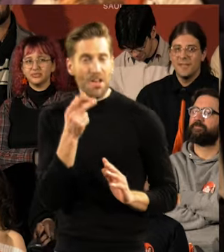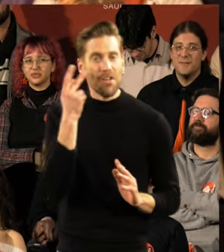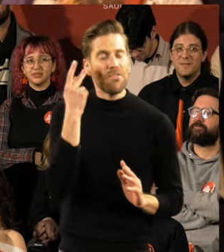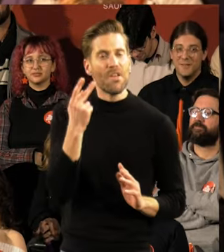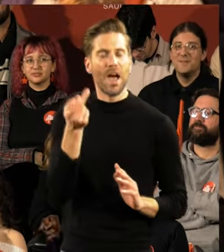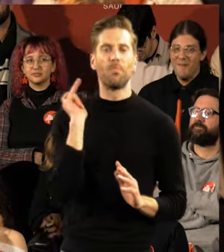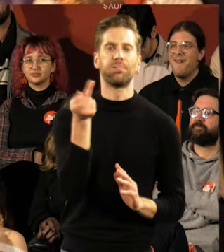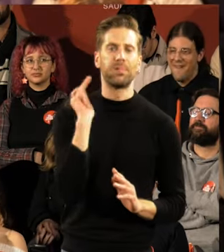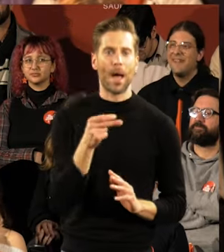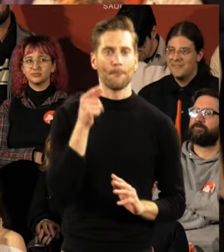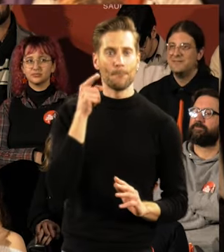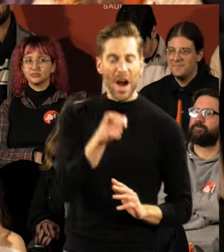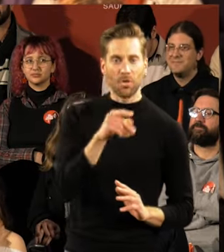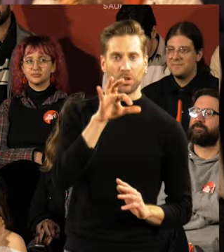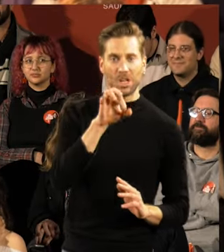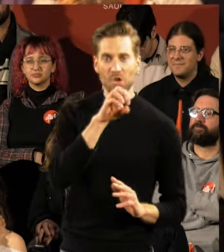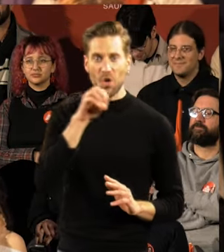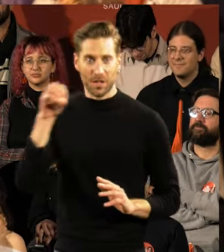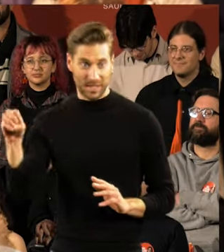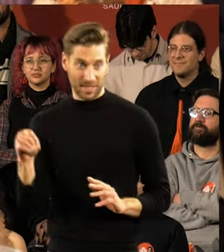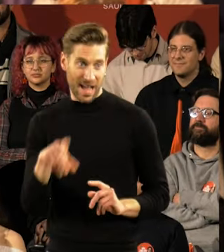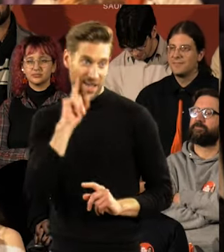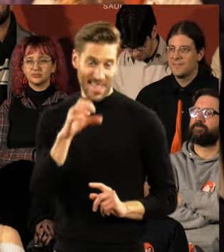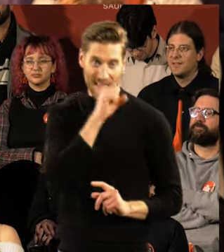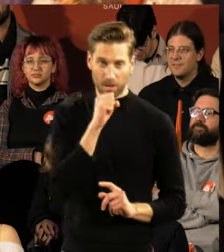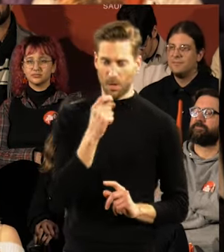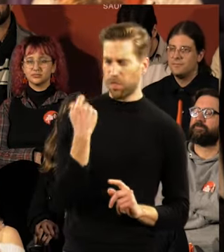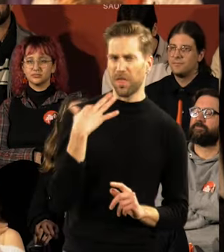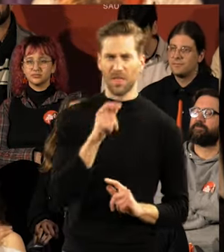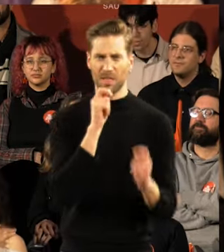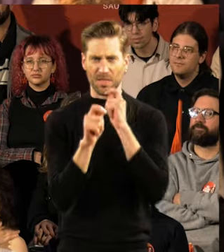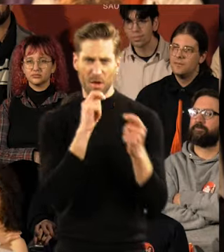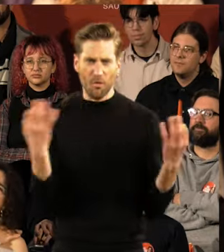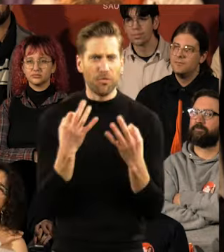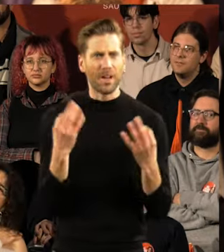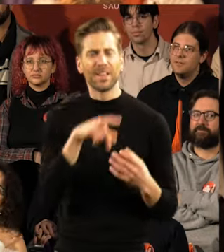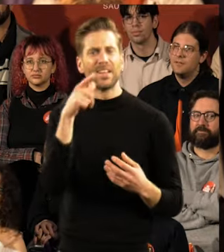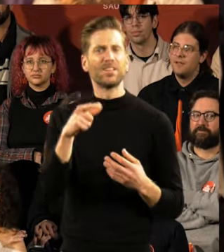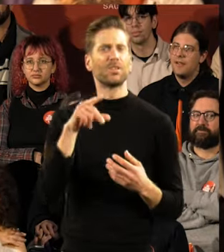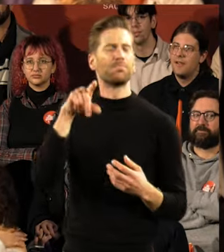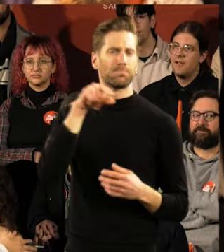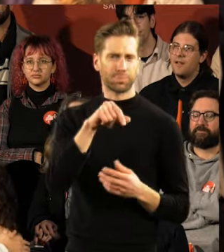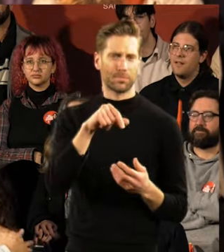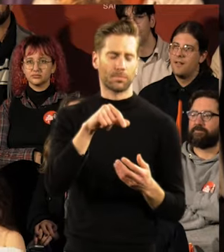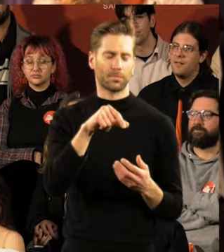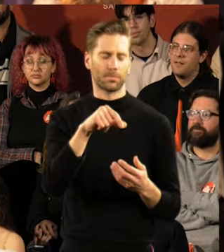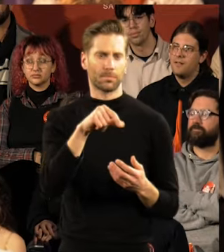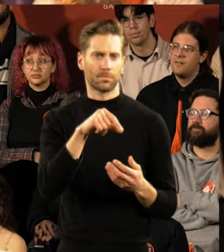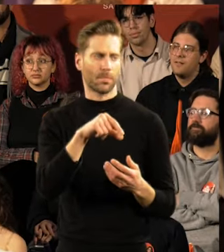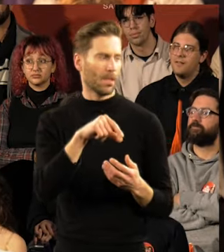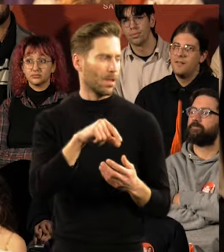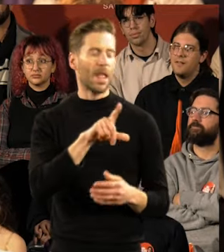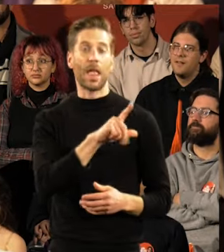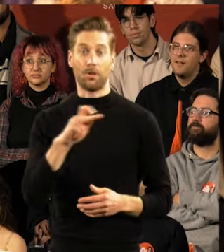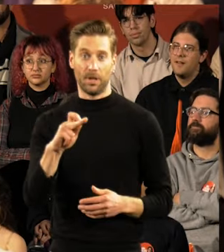anos. A Taylor Swift deu uma entrevista há dias e disse que em Los Angeles a vida era muito mais chata porque